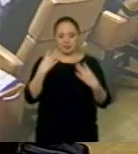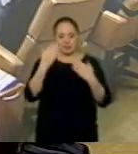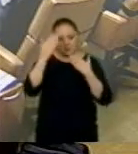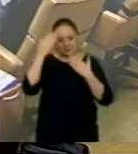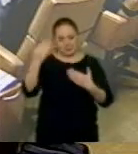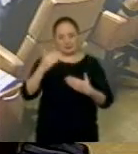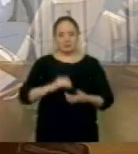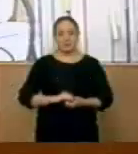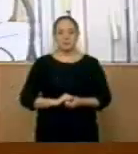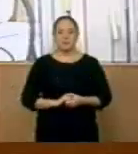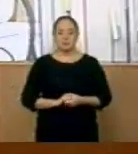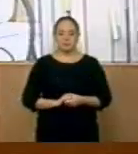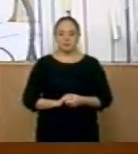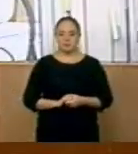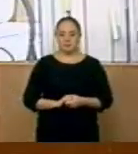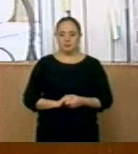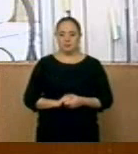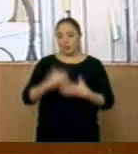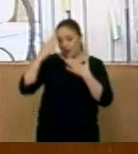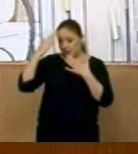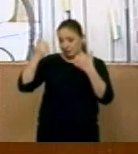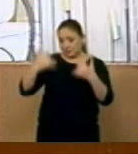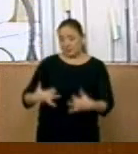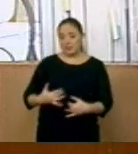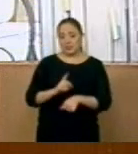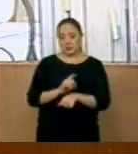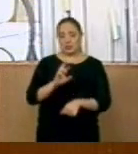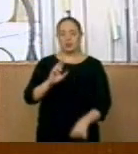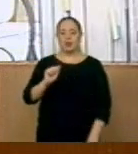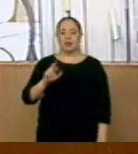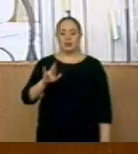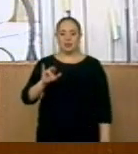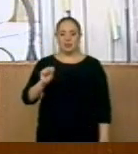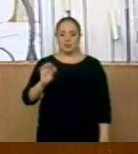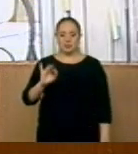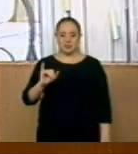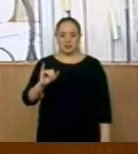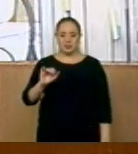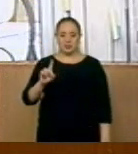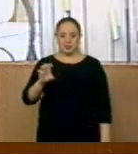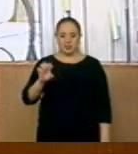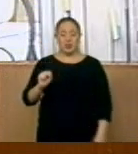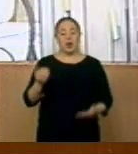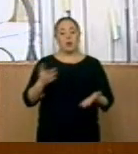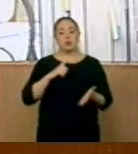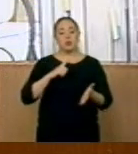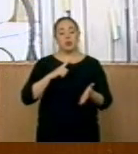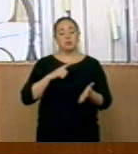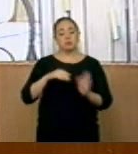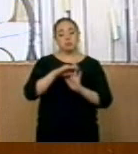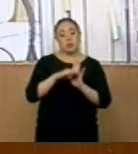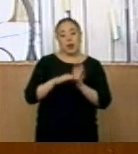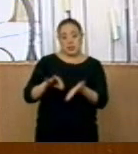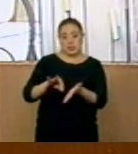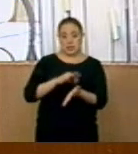Meu muito obrigado. Agradeço a Vossa Excelência, doutora Aristides, e na ordem de inscrição que nos foi